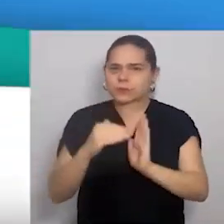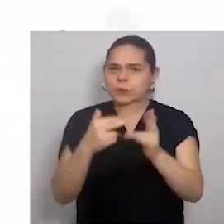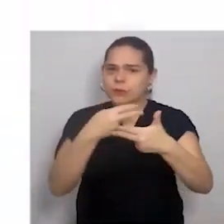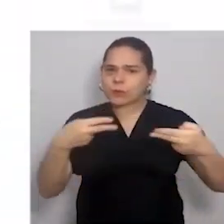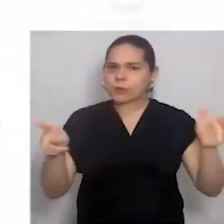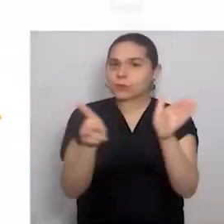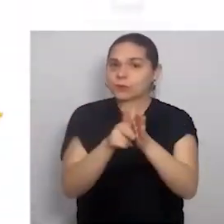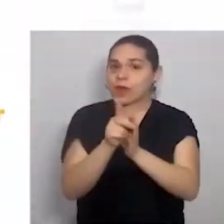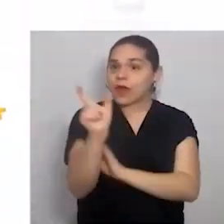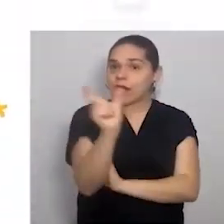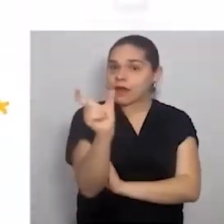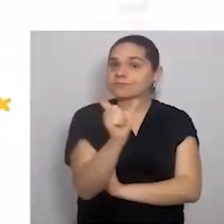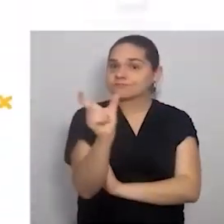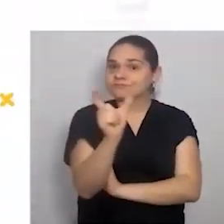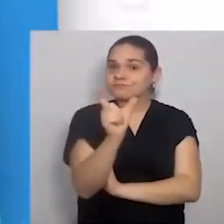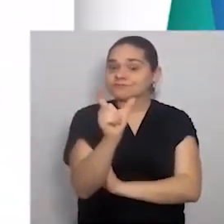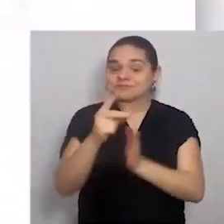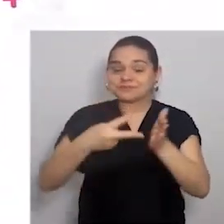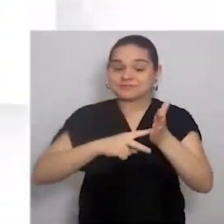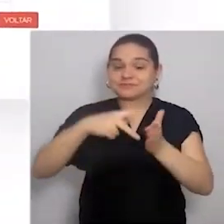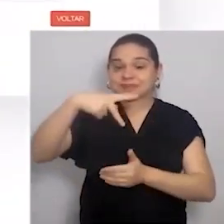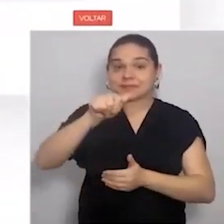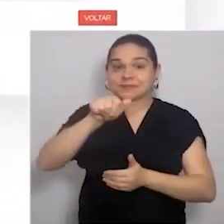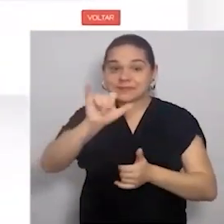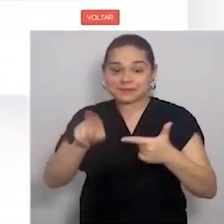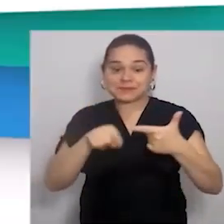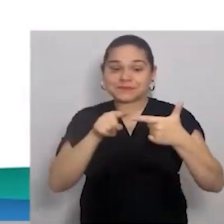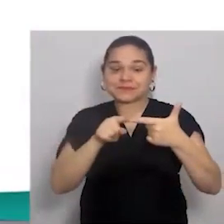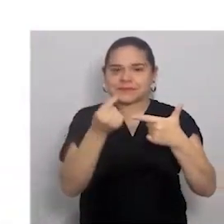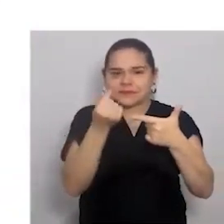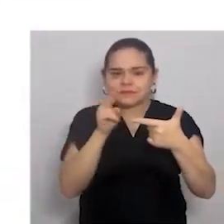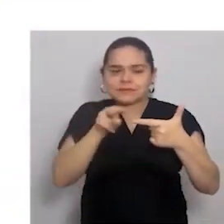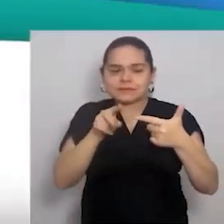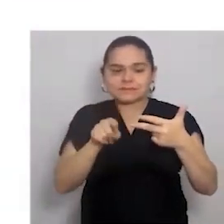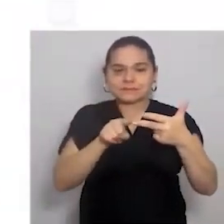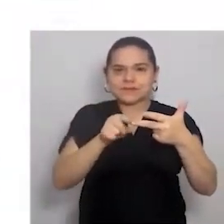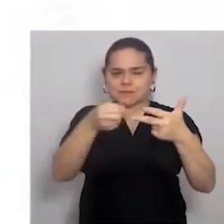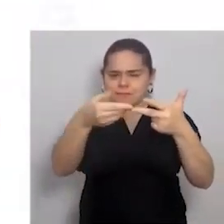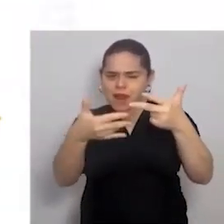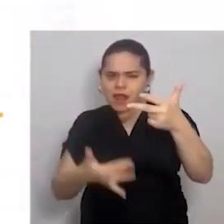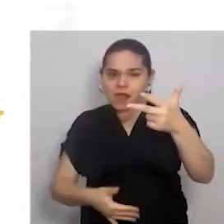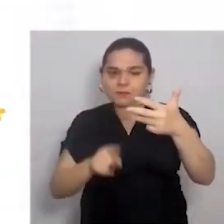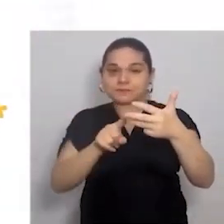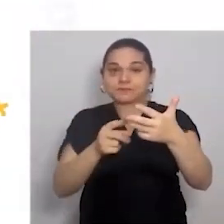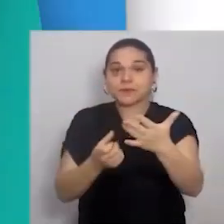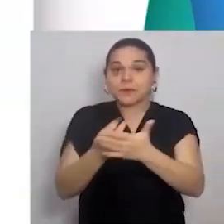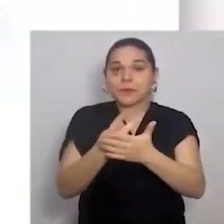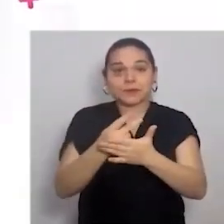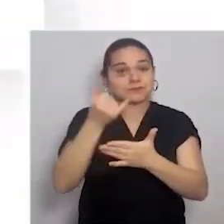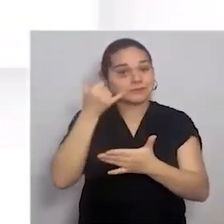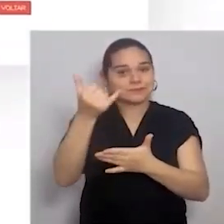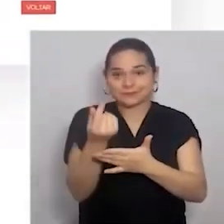funções do seu cartão, SMCP, saldos, extratos, aquisição de créditos,